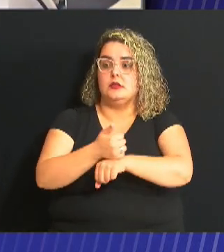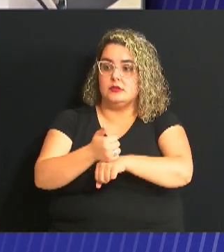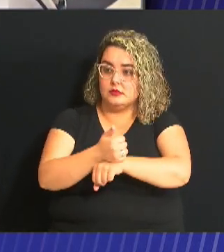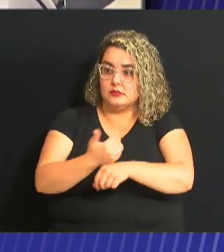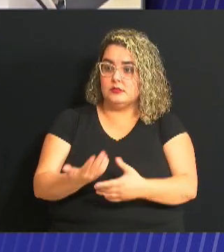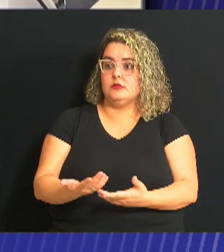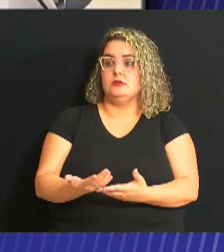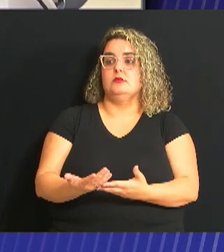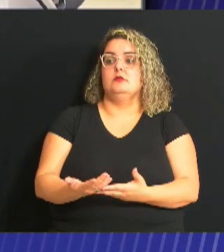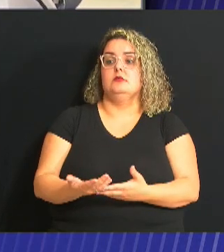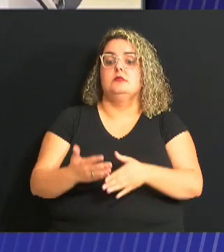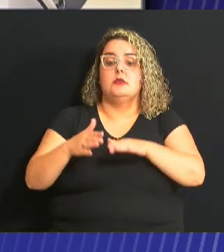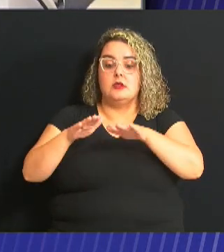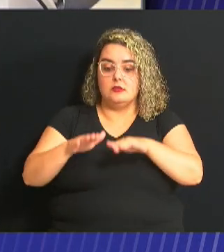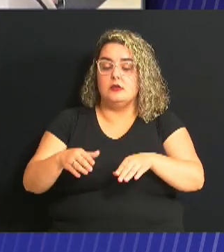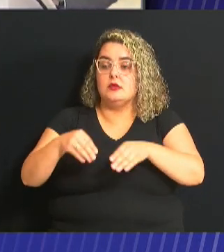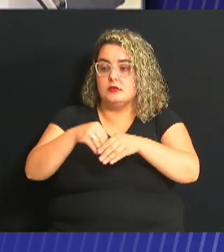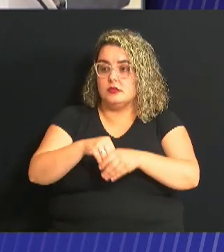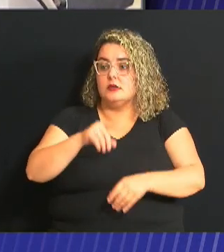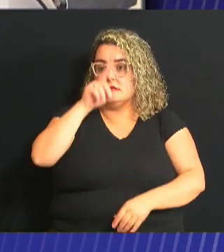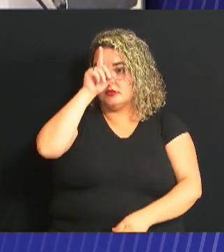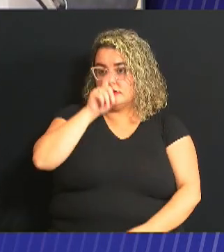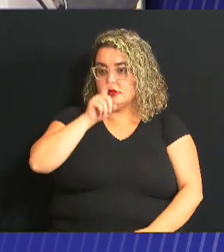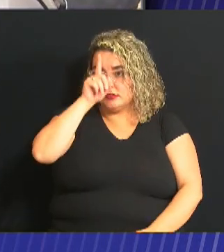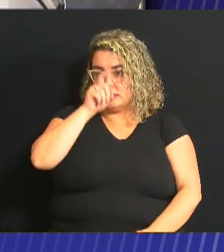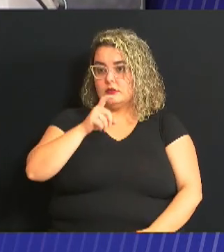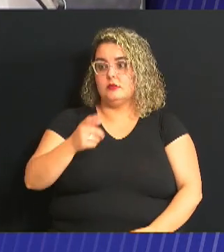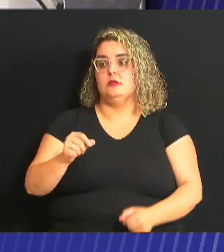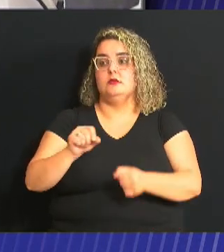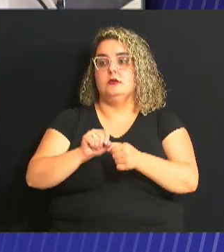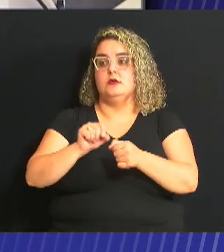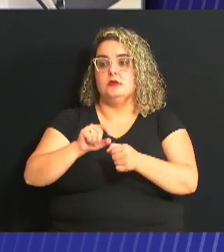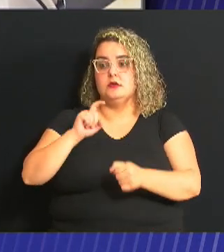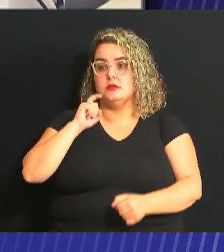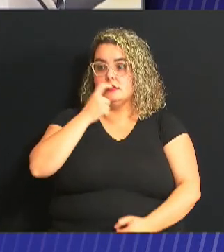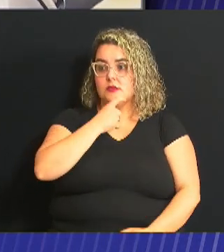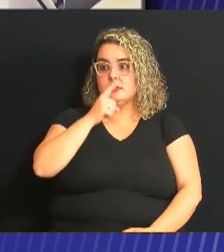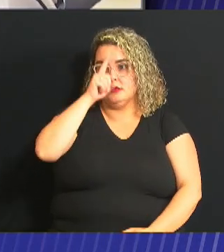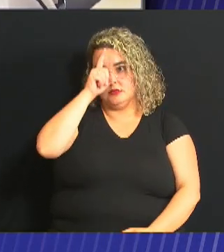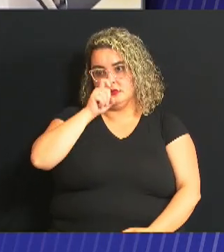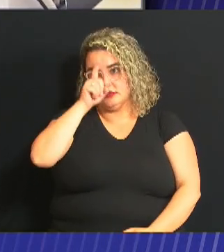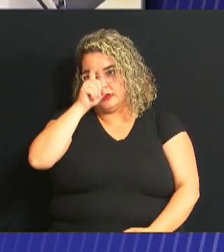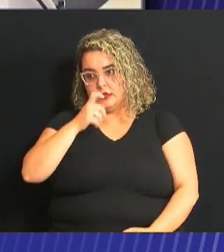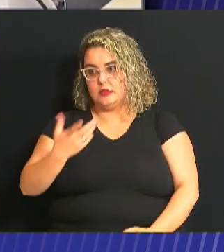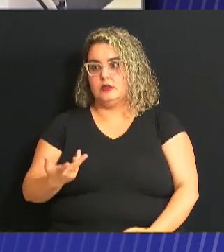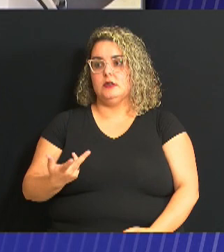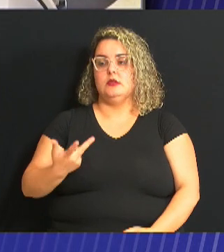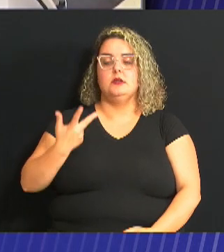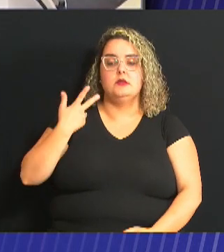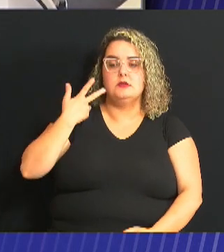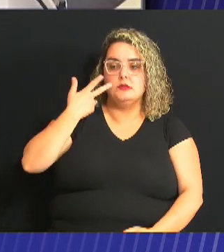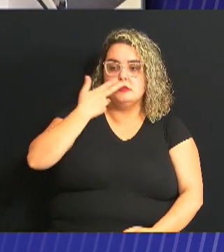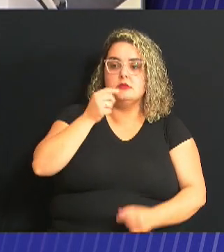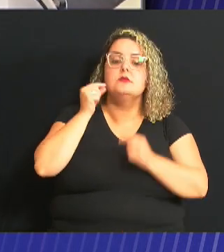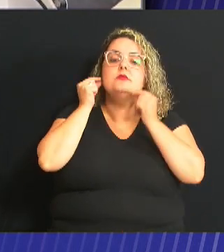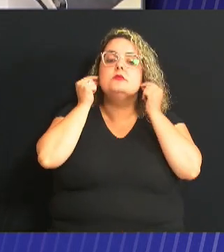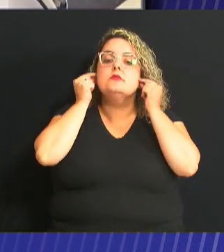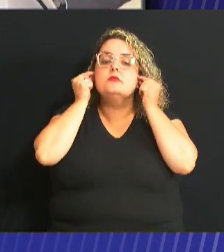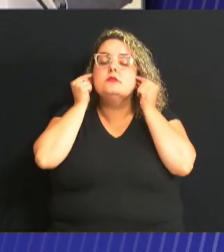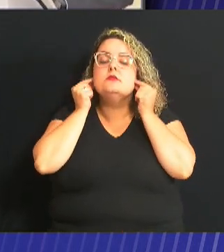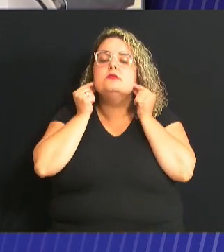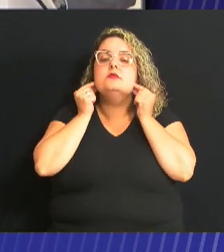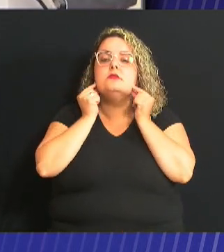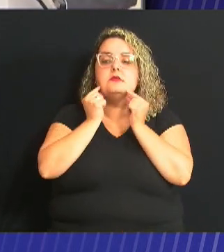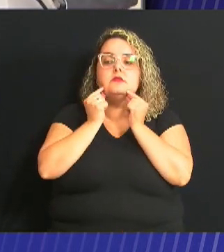profissionais que ficam dentro de hospitais, fazendo ali odontologia hospitalar, cirurgia bucomaxilofacial, enfim,